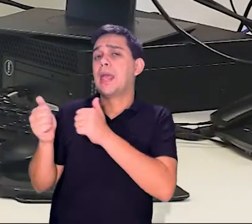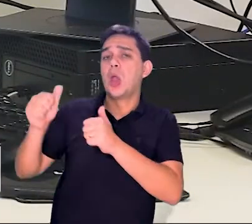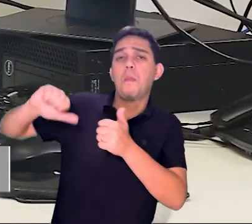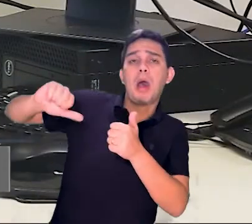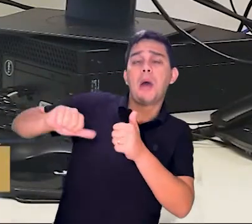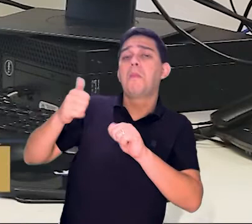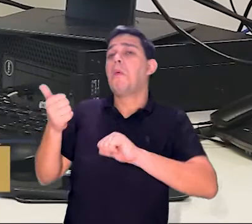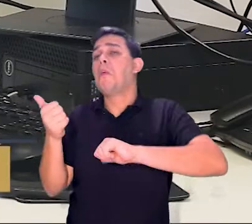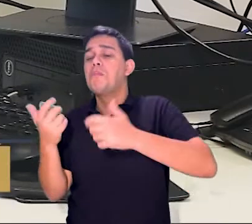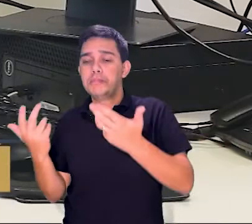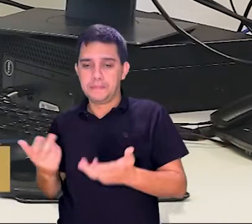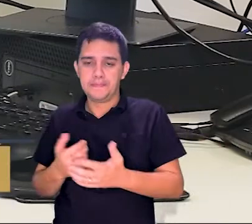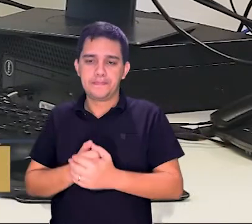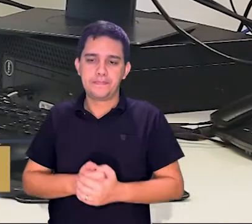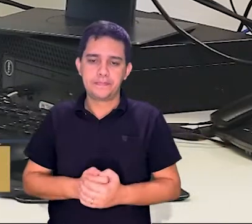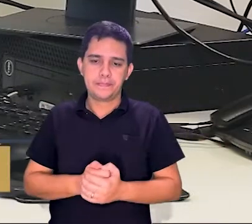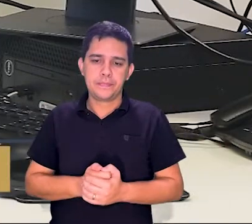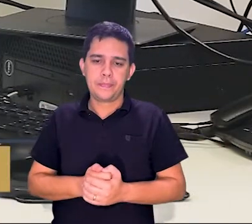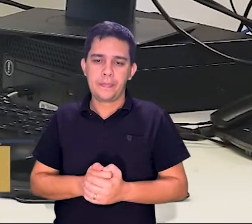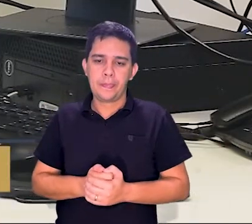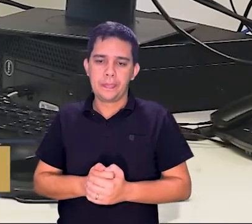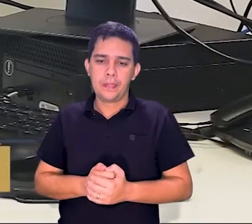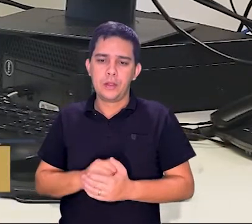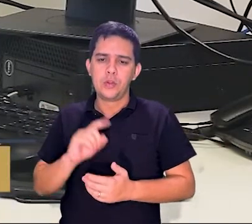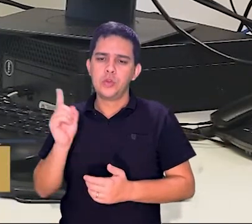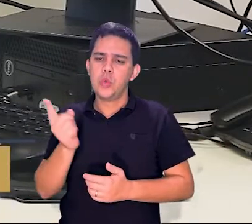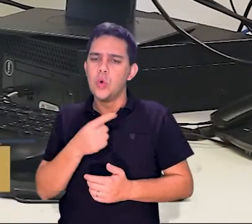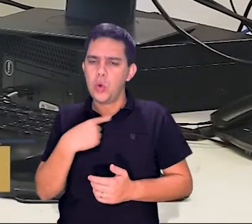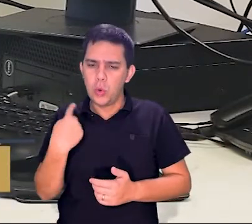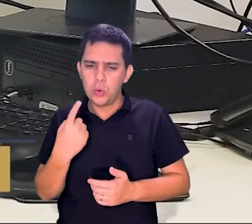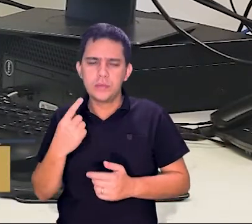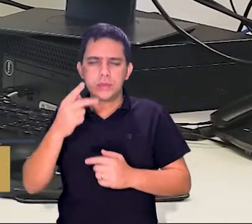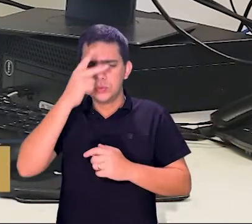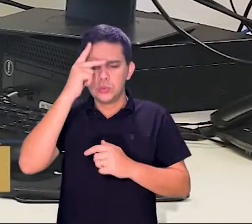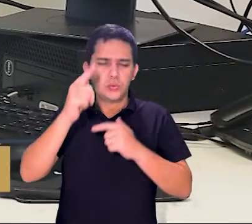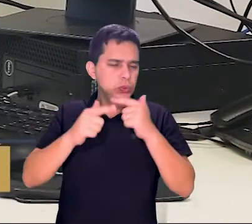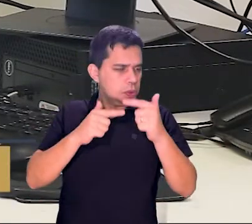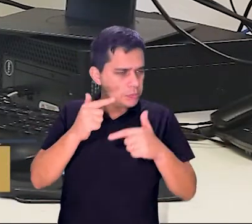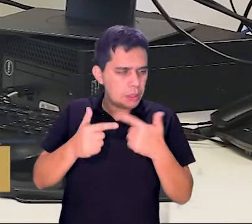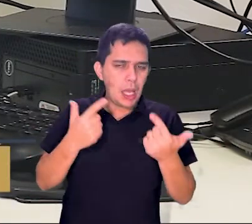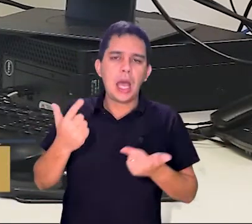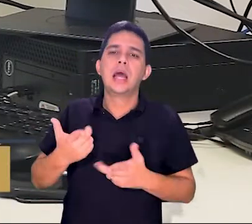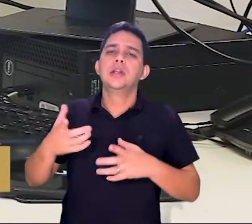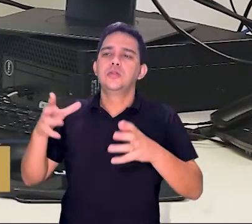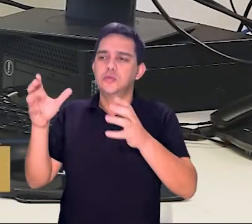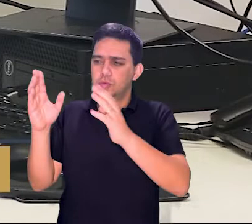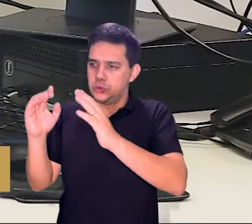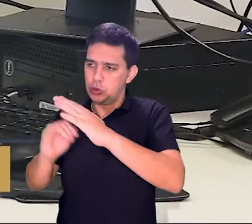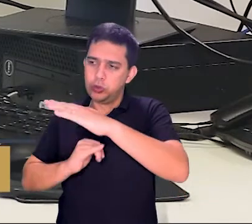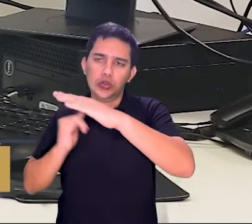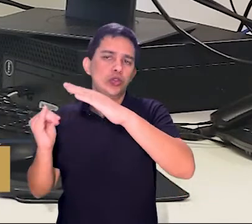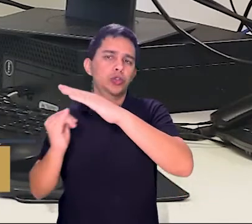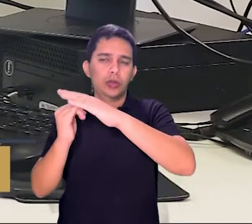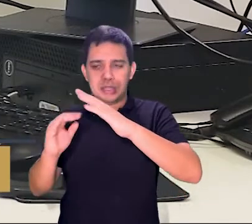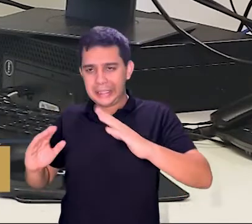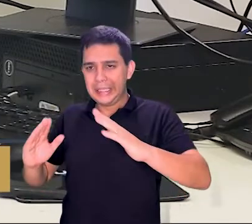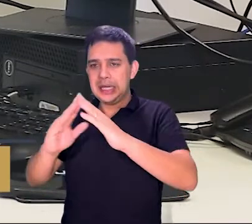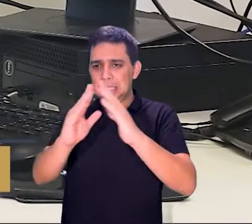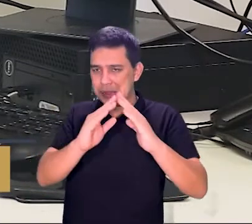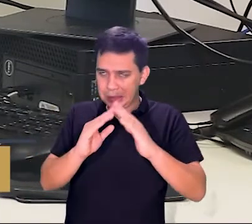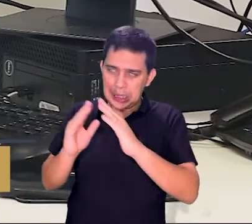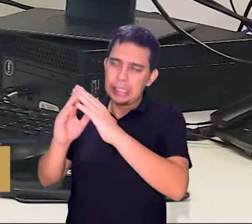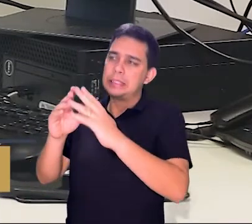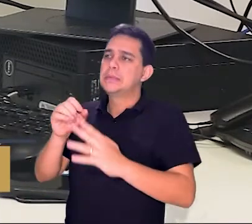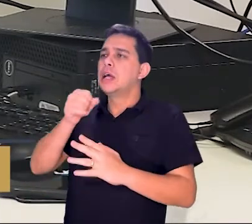tutela coletiva da pessoa idosa, eles têm a obrigatoriedade de fiscalizar as instituições de longa permanência para